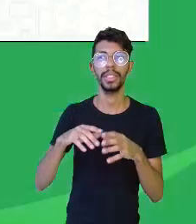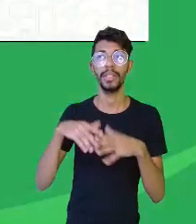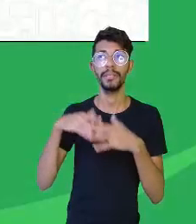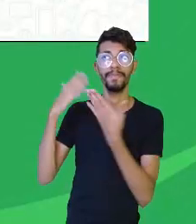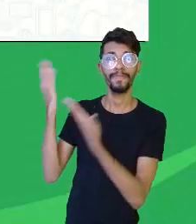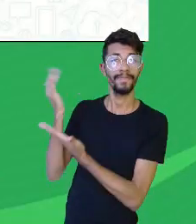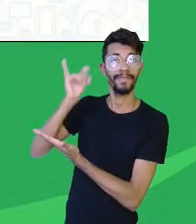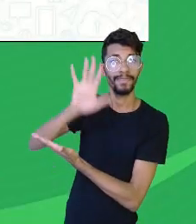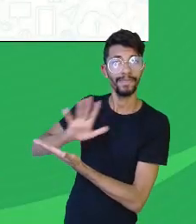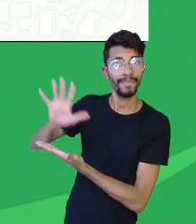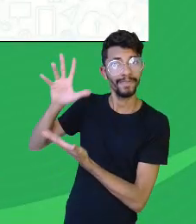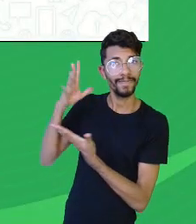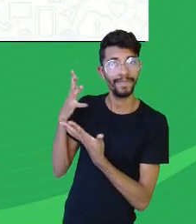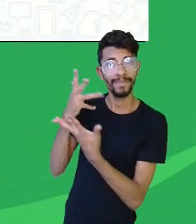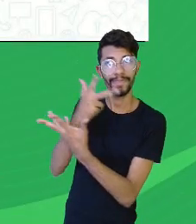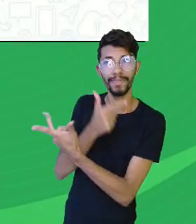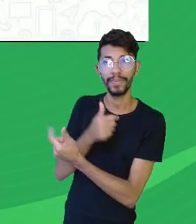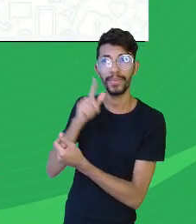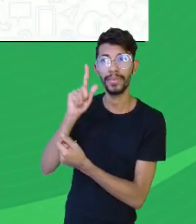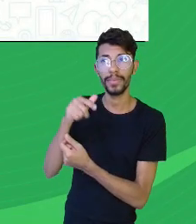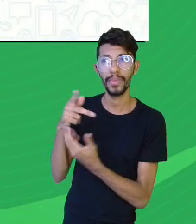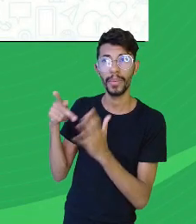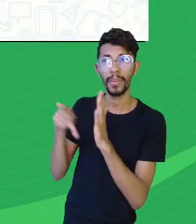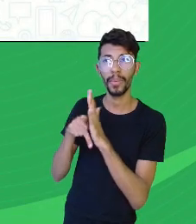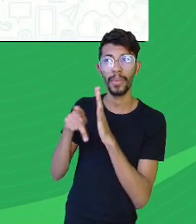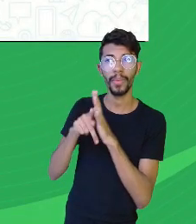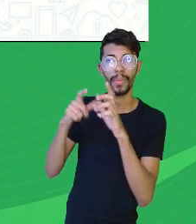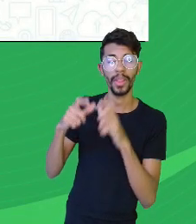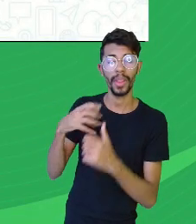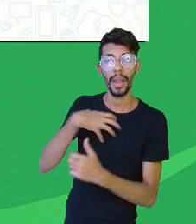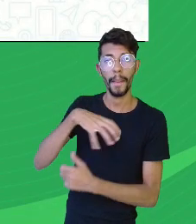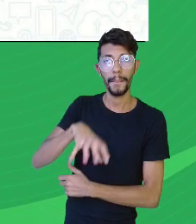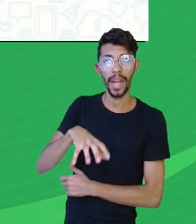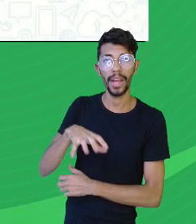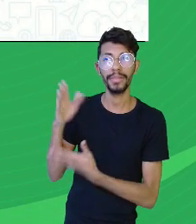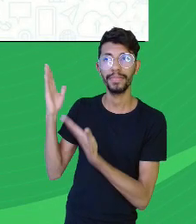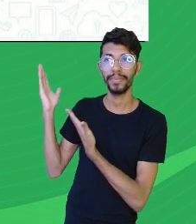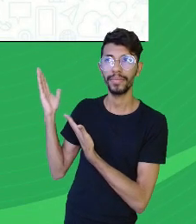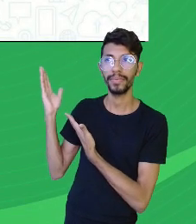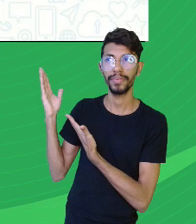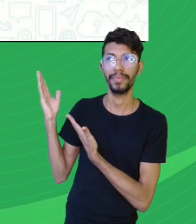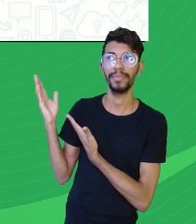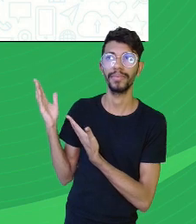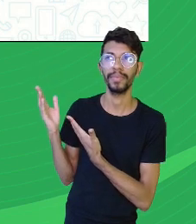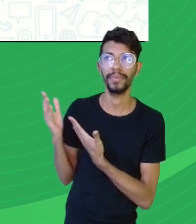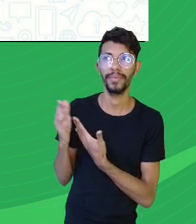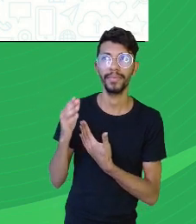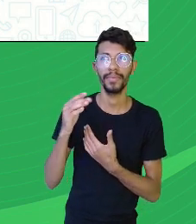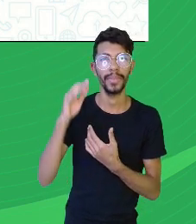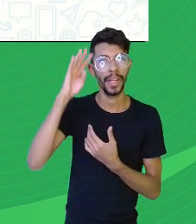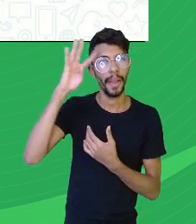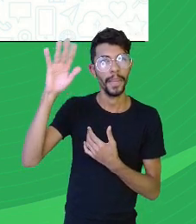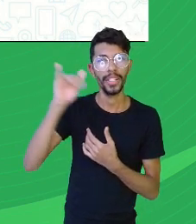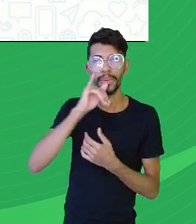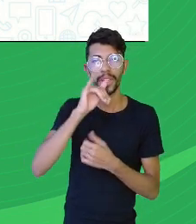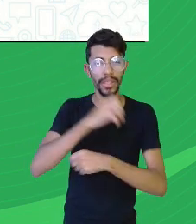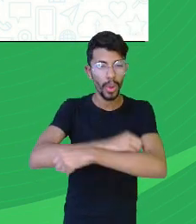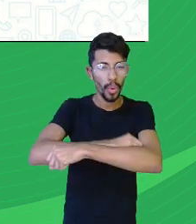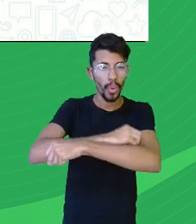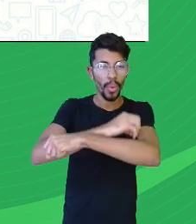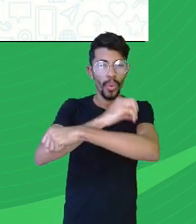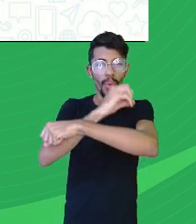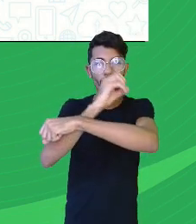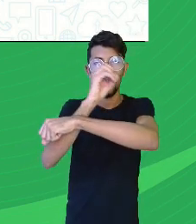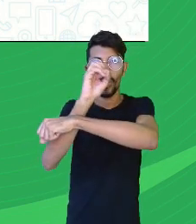Chapada Diamantina que fica na Bahia. Muito lindo, né? Eu imagino aí tanto o nascer como o pôr do sol